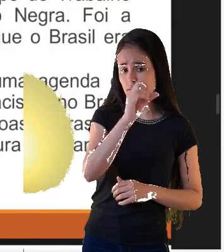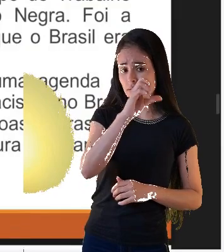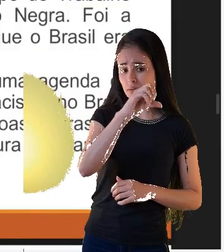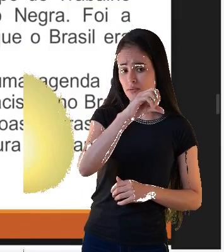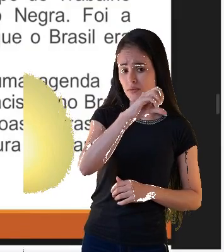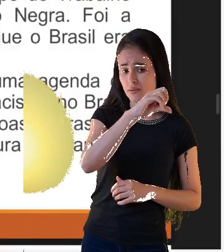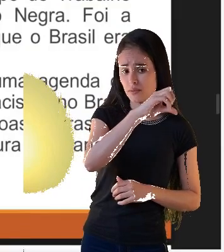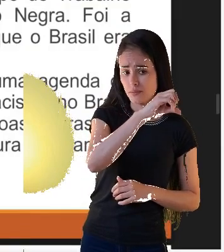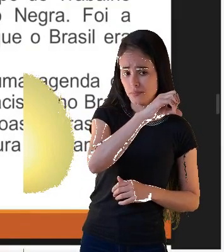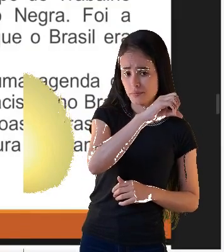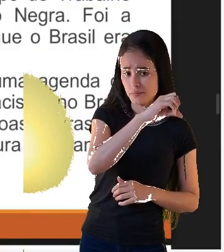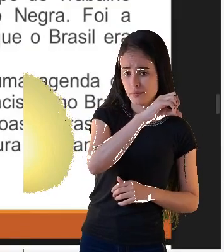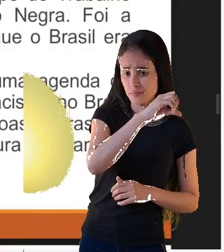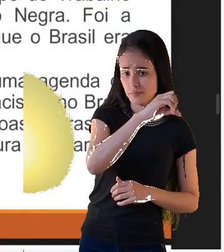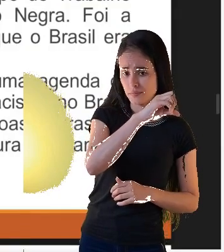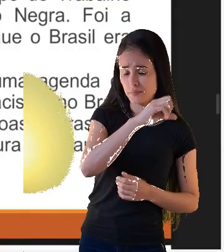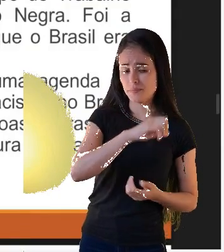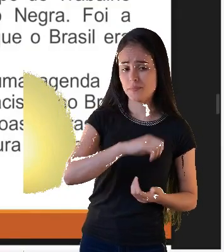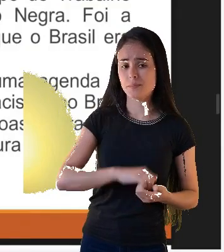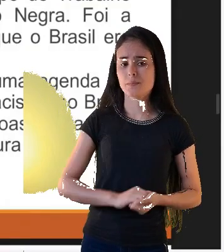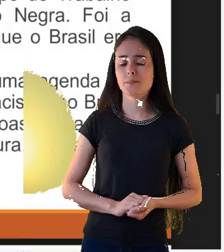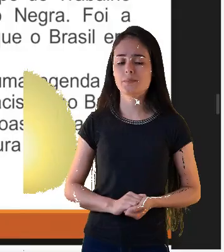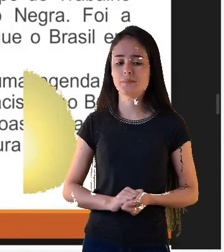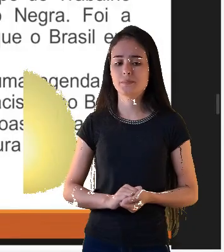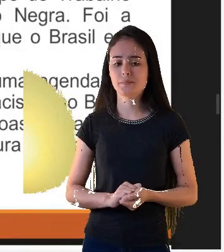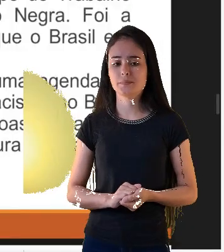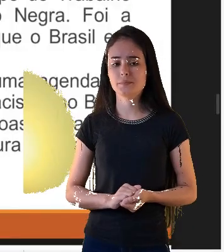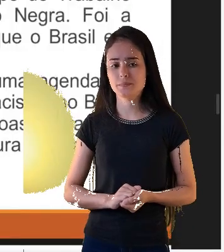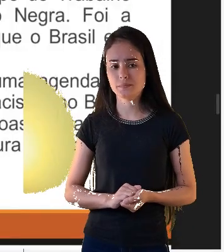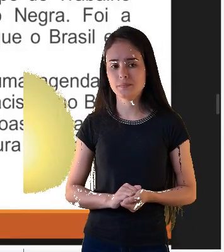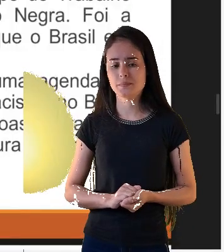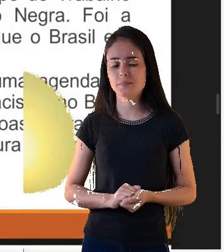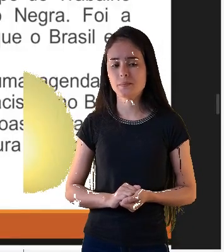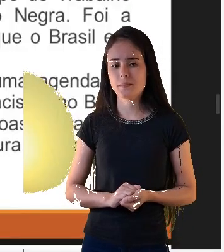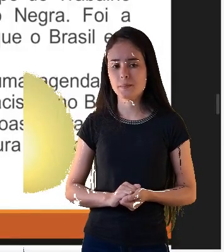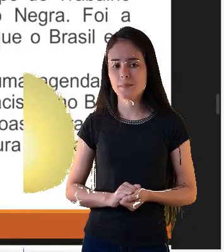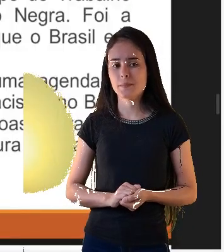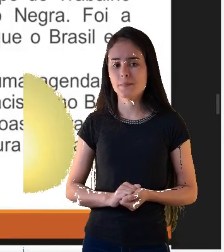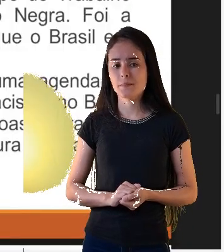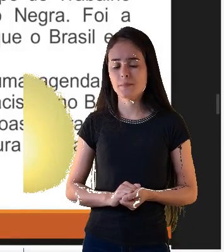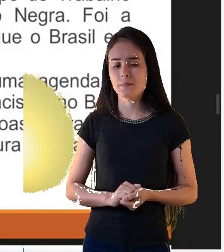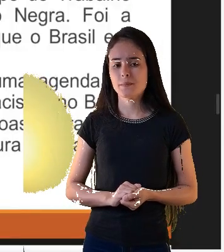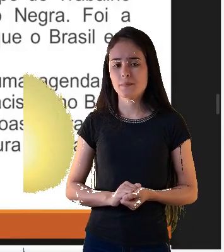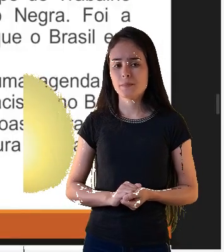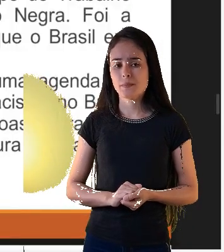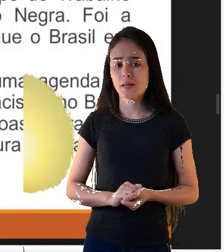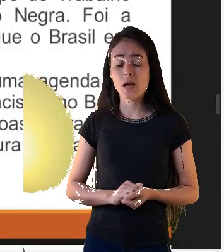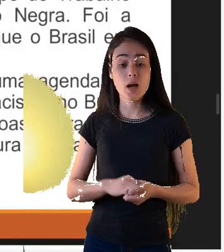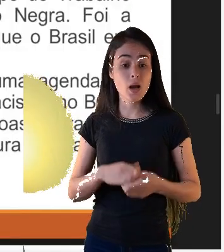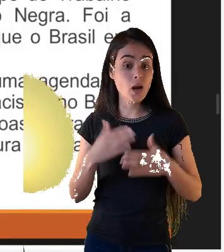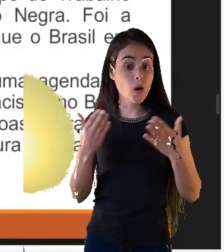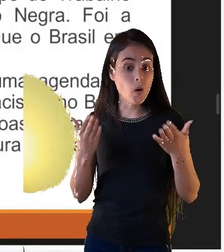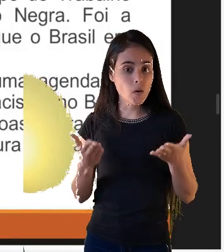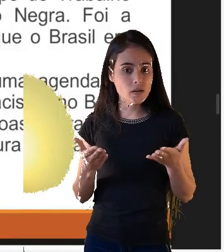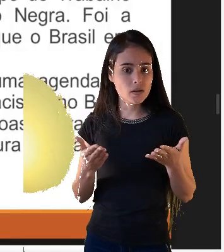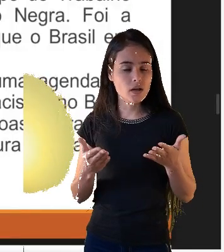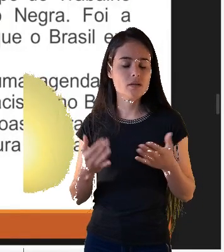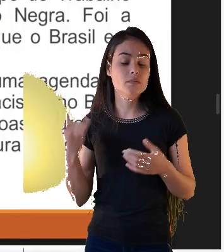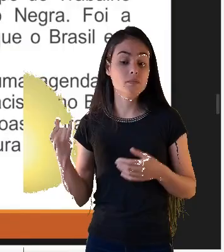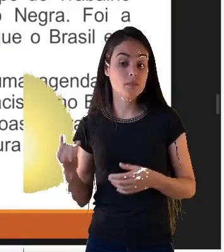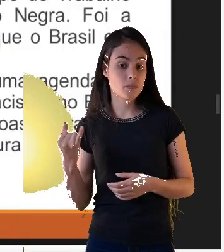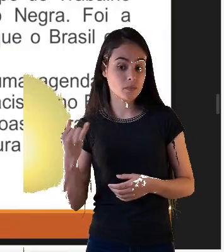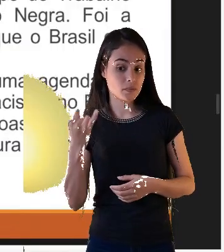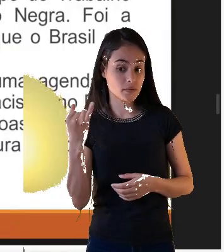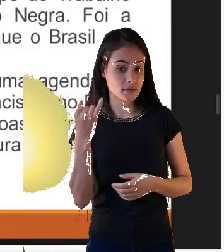que gerou o programa de políticas, né, para a saúde da população negra. Então,